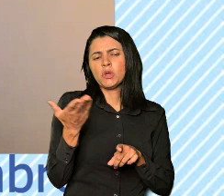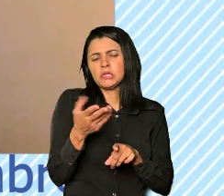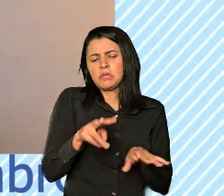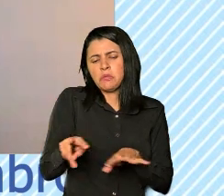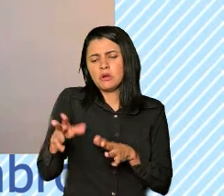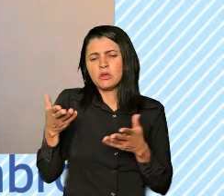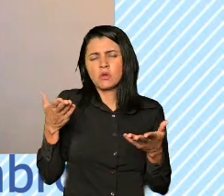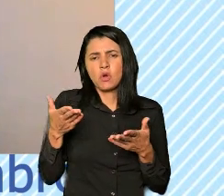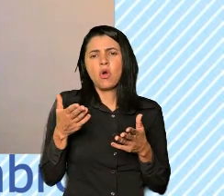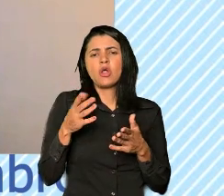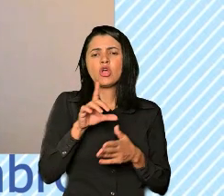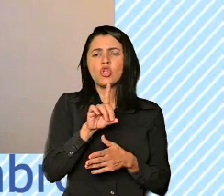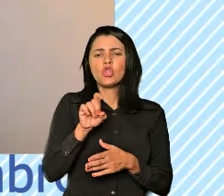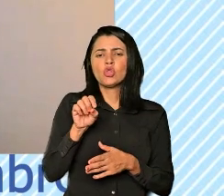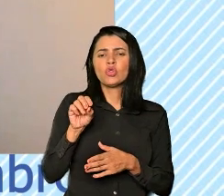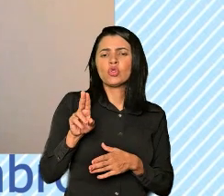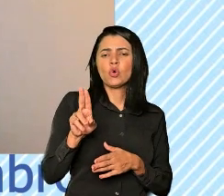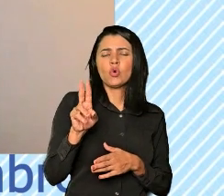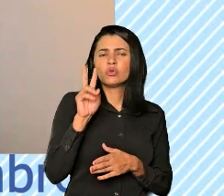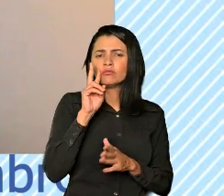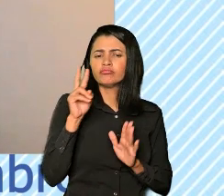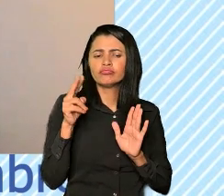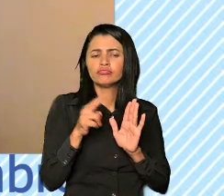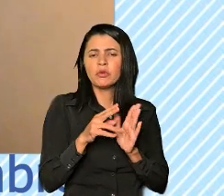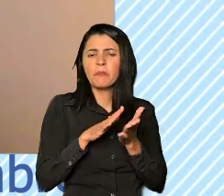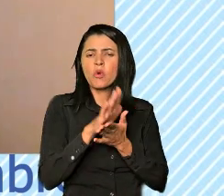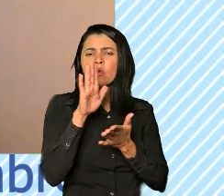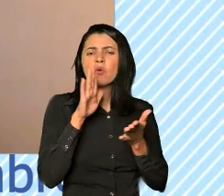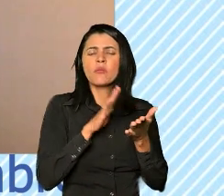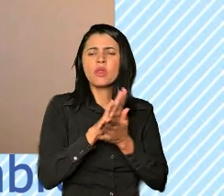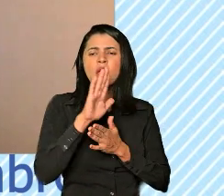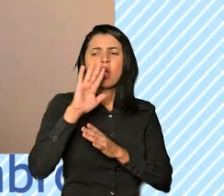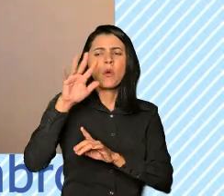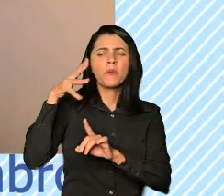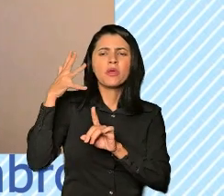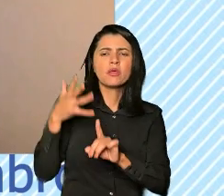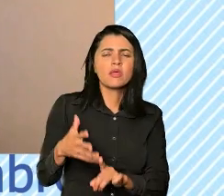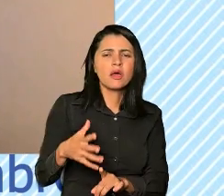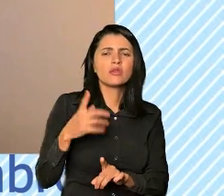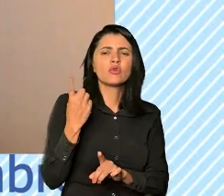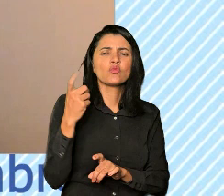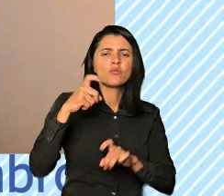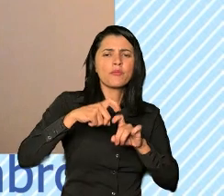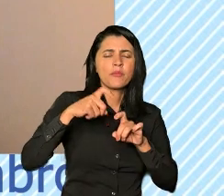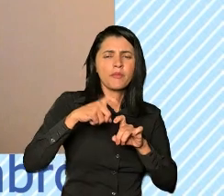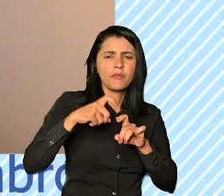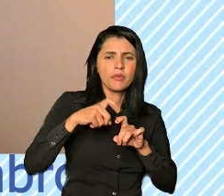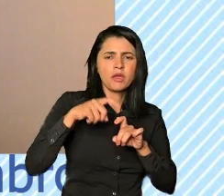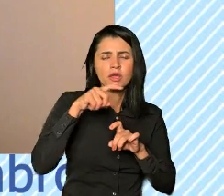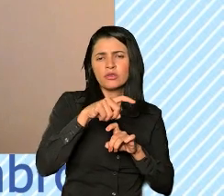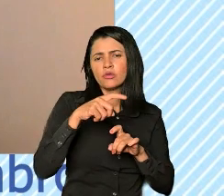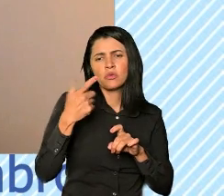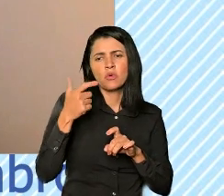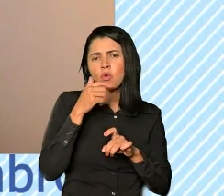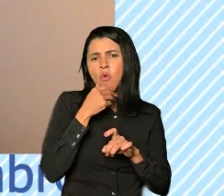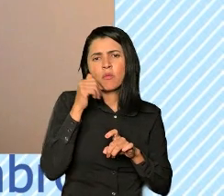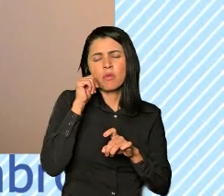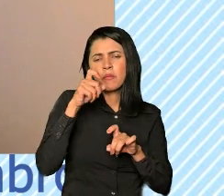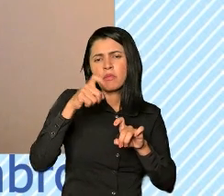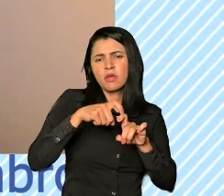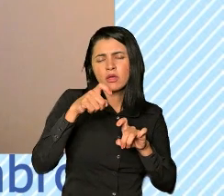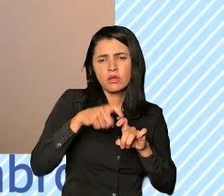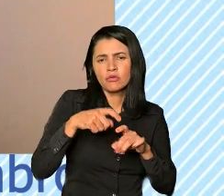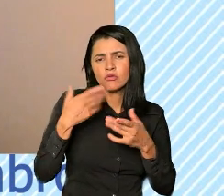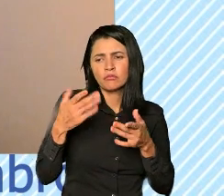sei, o Diário Oficial é publicado com homenagem a um médico, cientista, um médico ou médica, e